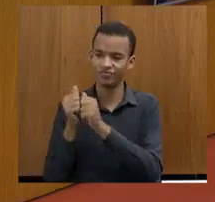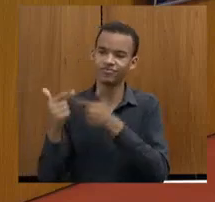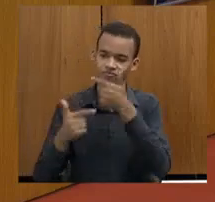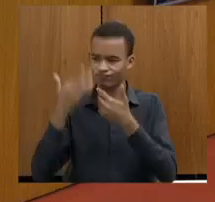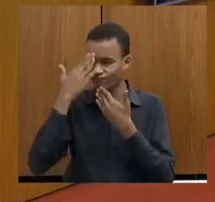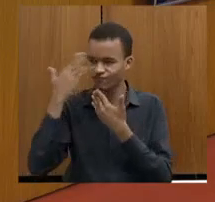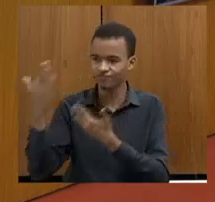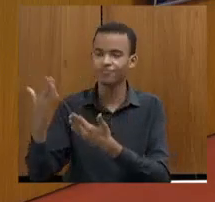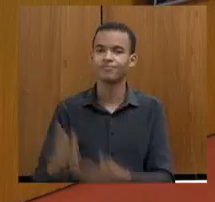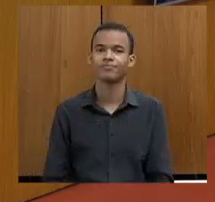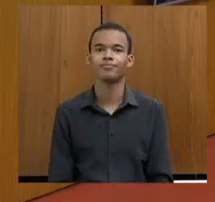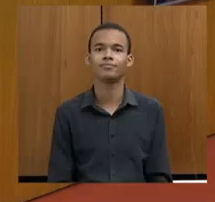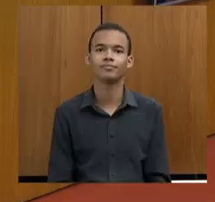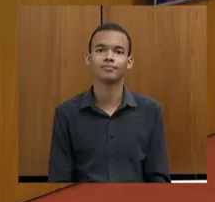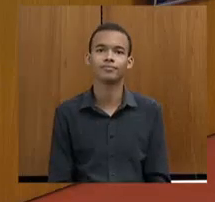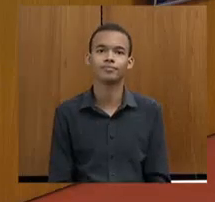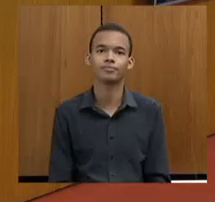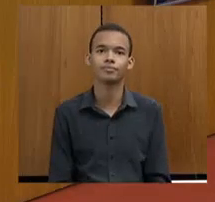obrigado